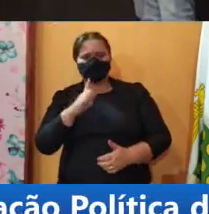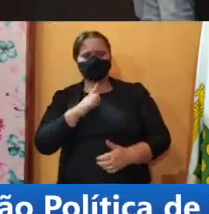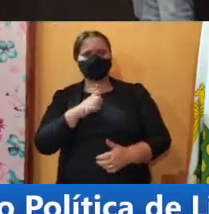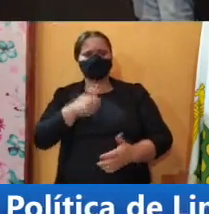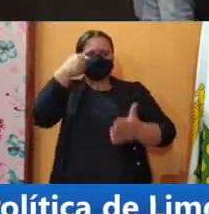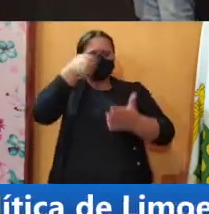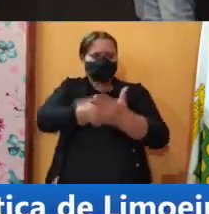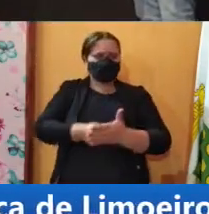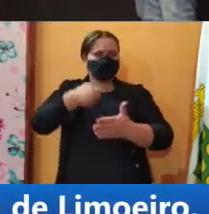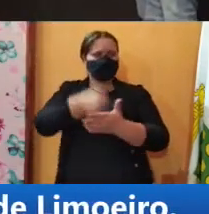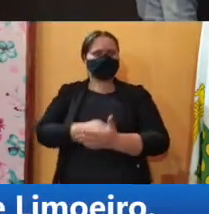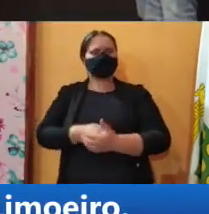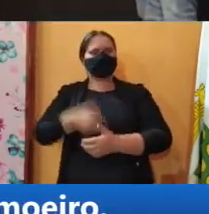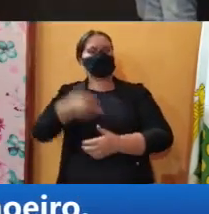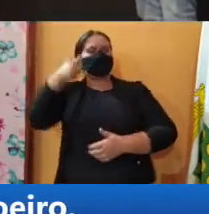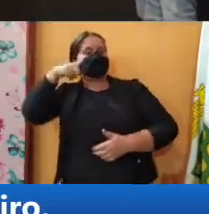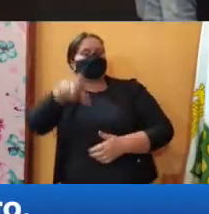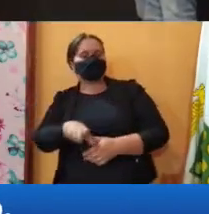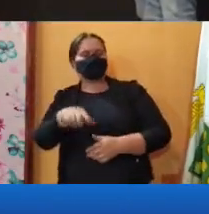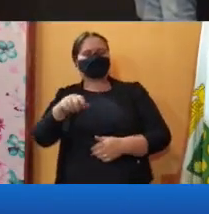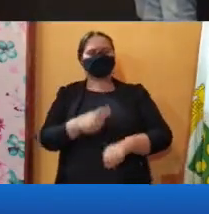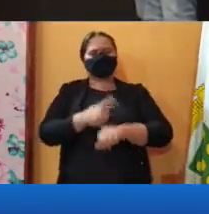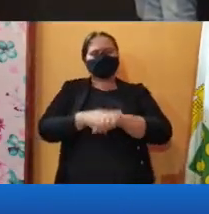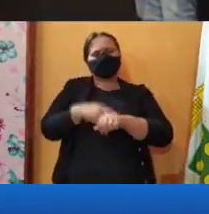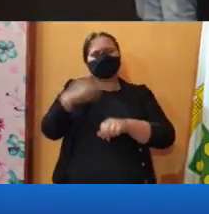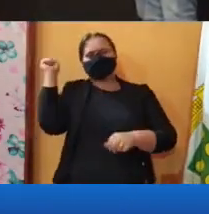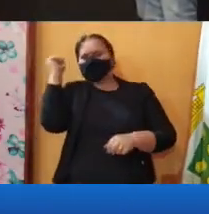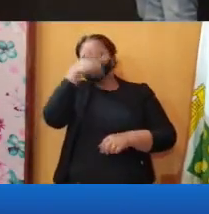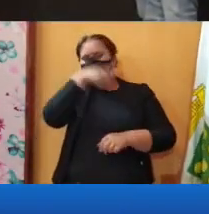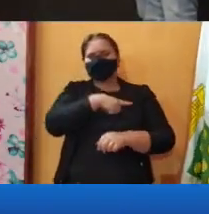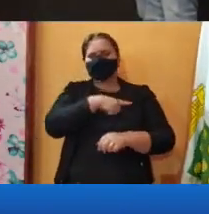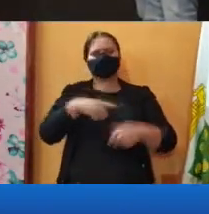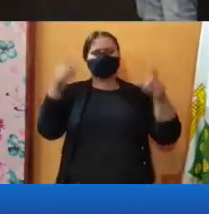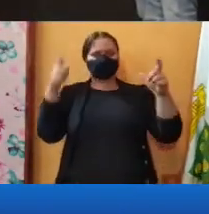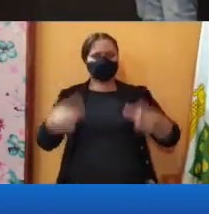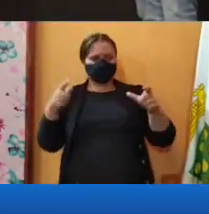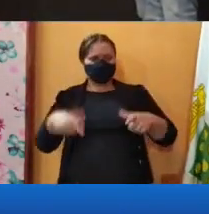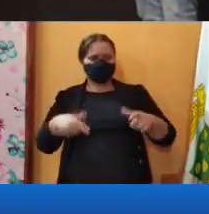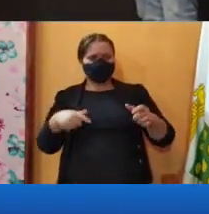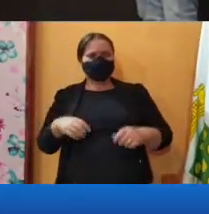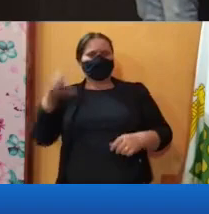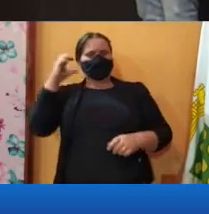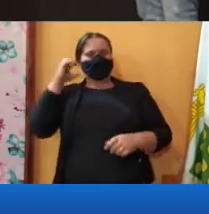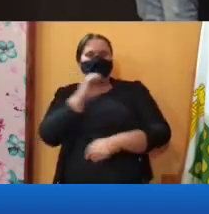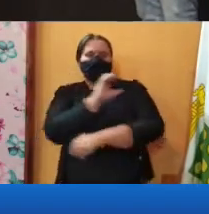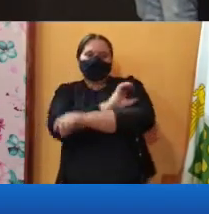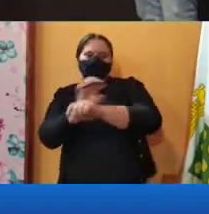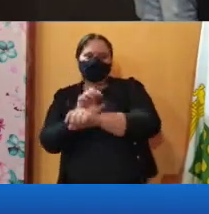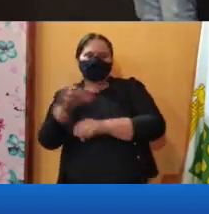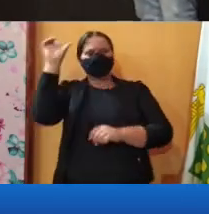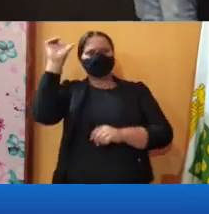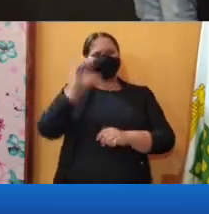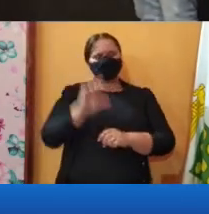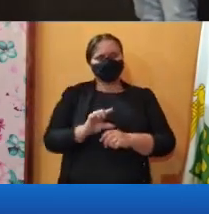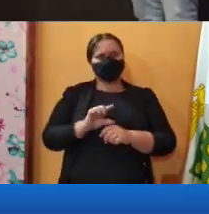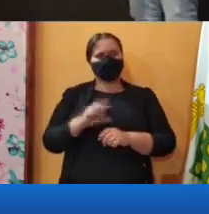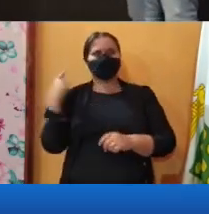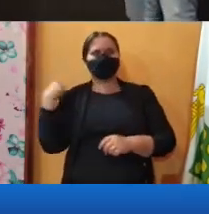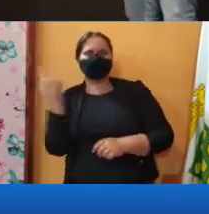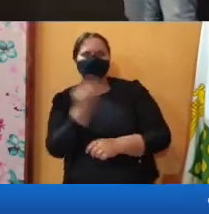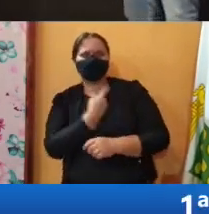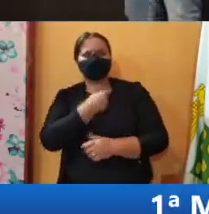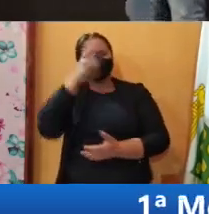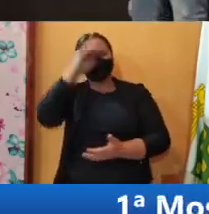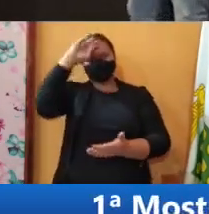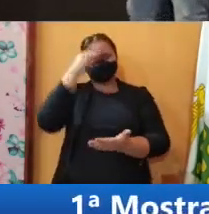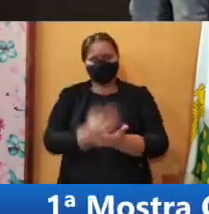resiste num tempo tão difícil em que a gente vê que, em muitos lugares, a cultura passa a ser reduzida. Nós acreditamos